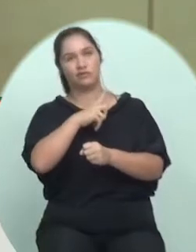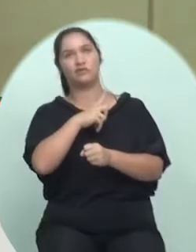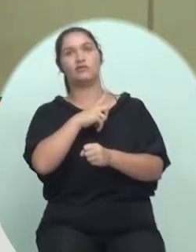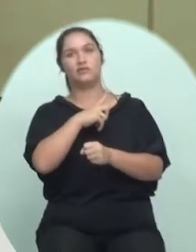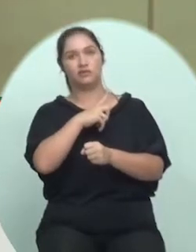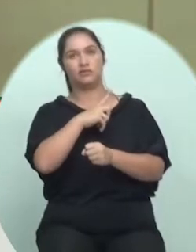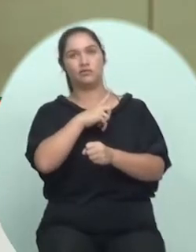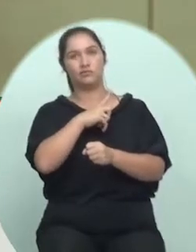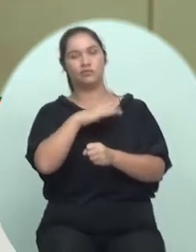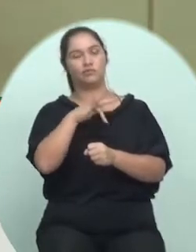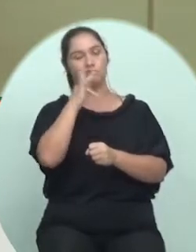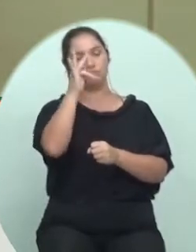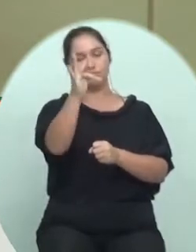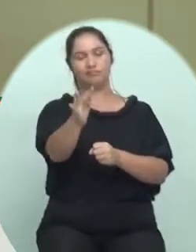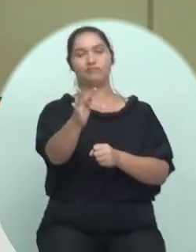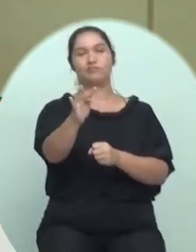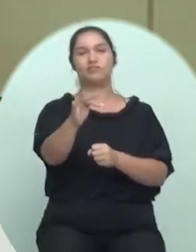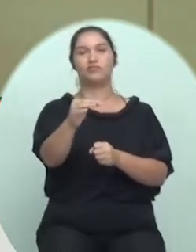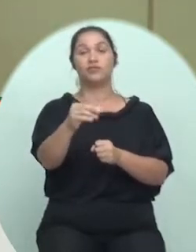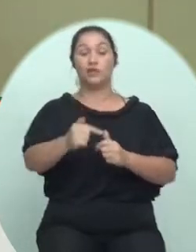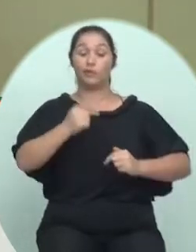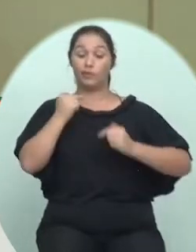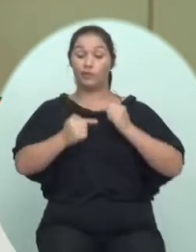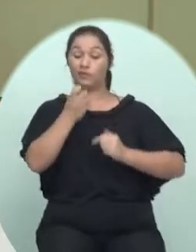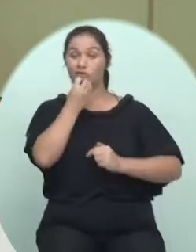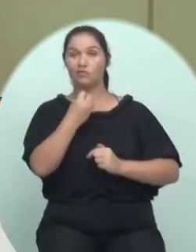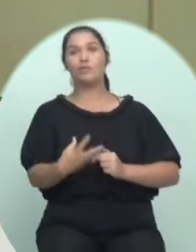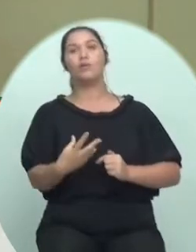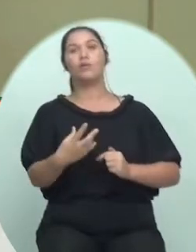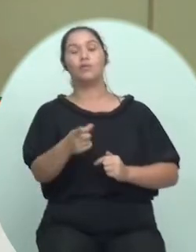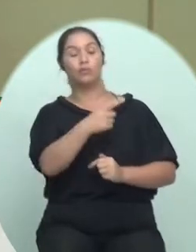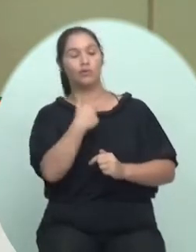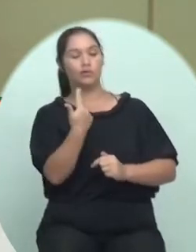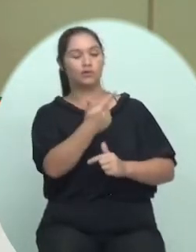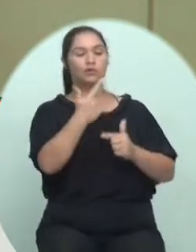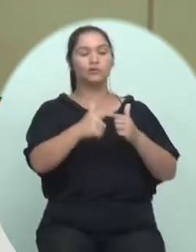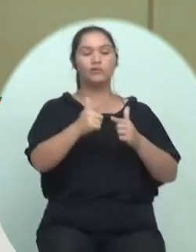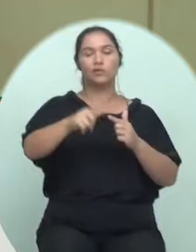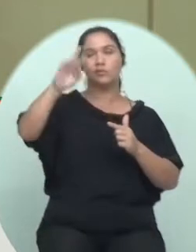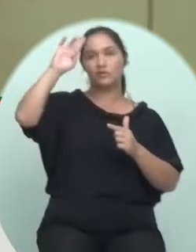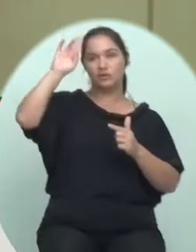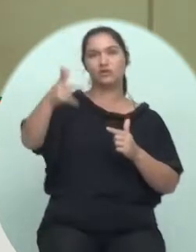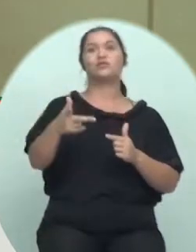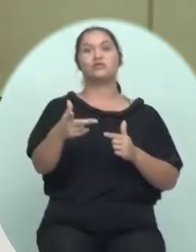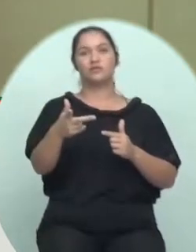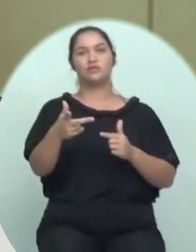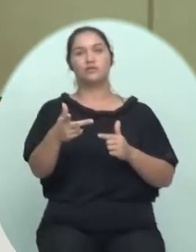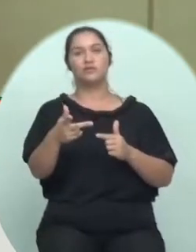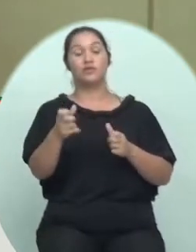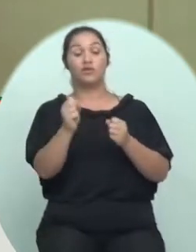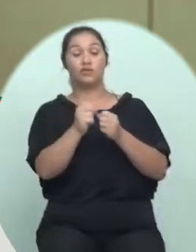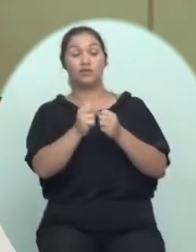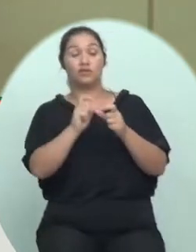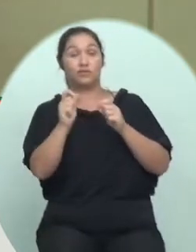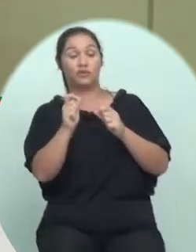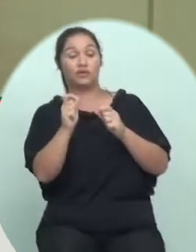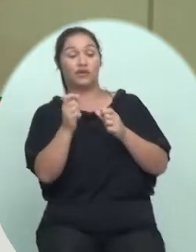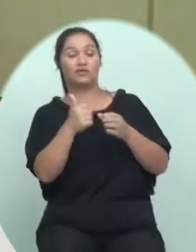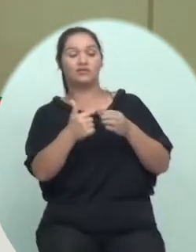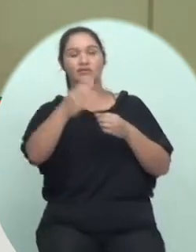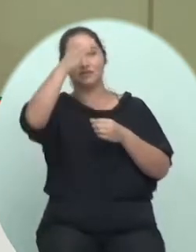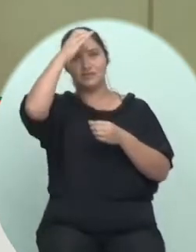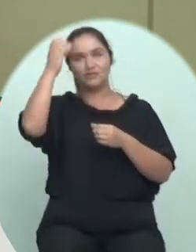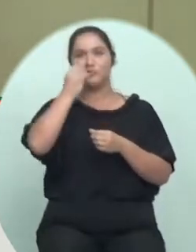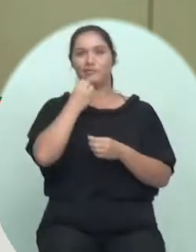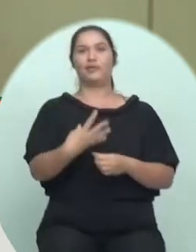debates propositivos e que venham gerar o bem de toda a nossa cidade. Eu subo essa